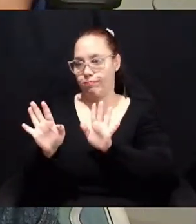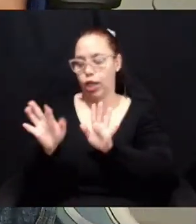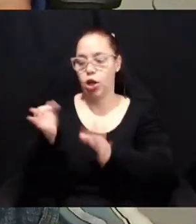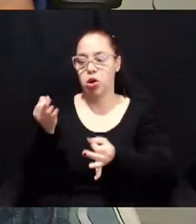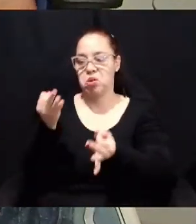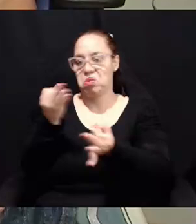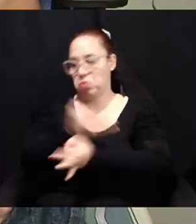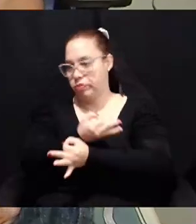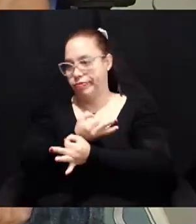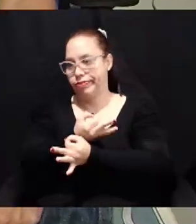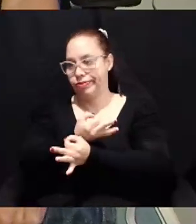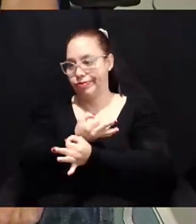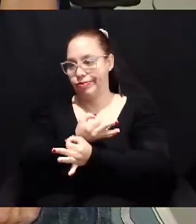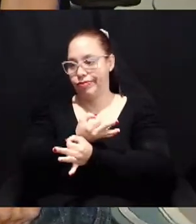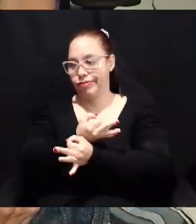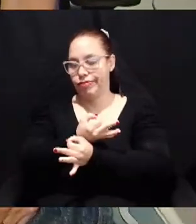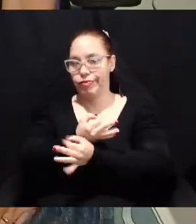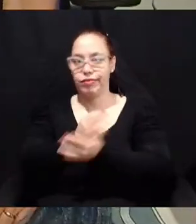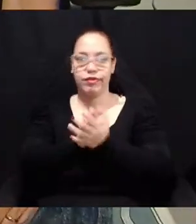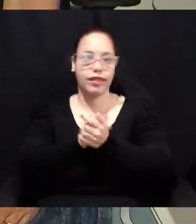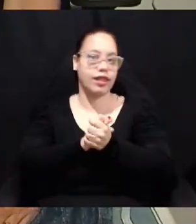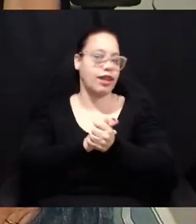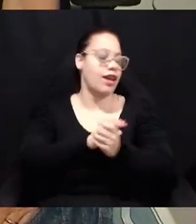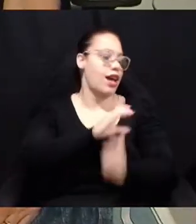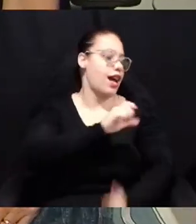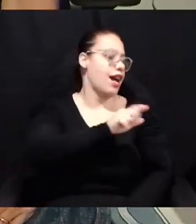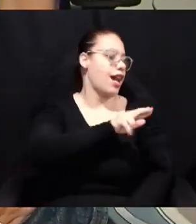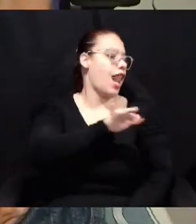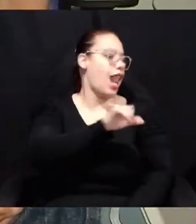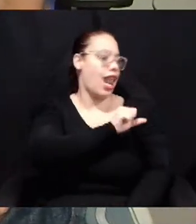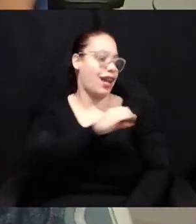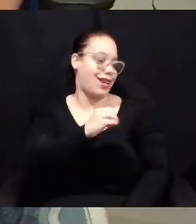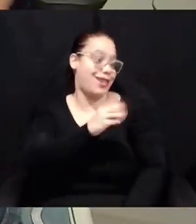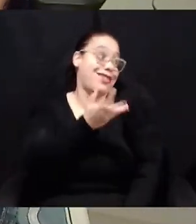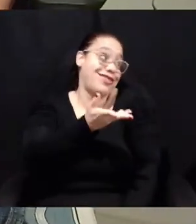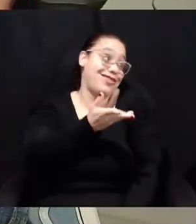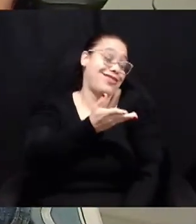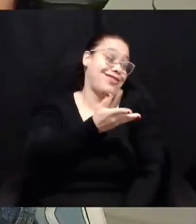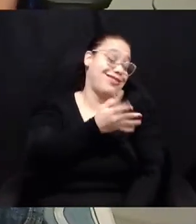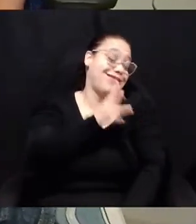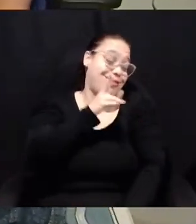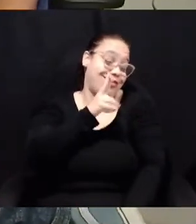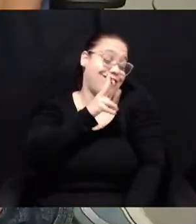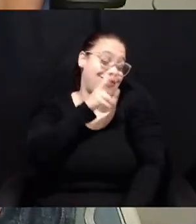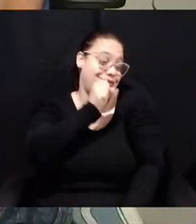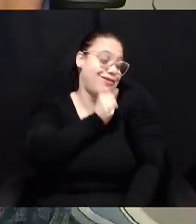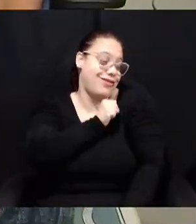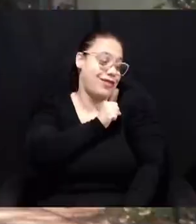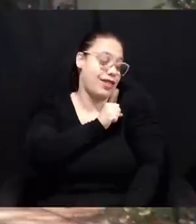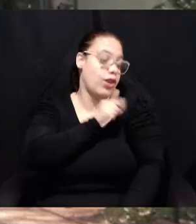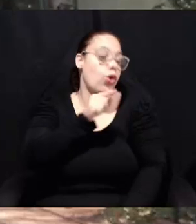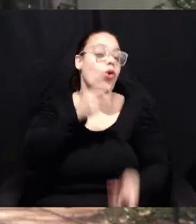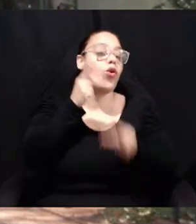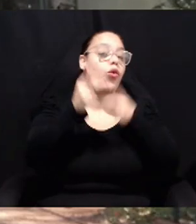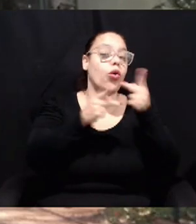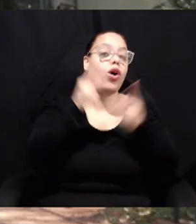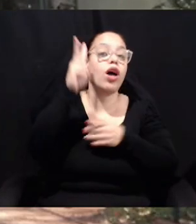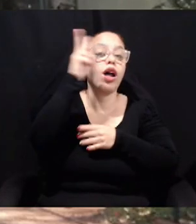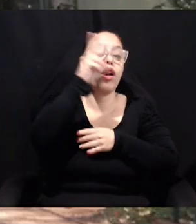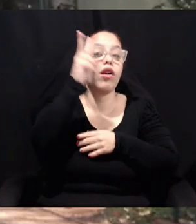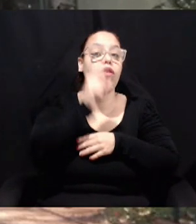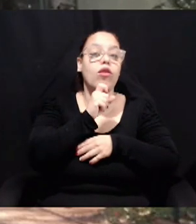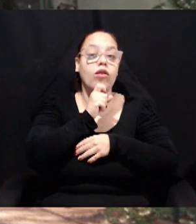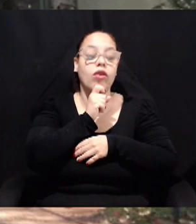em quadrinhos. O que a gente chamaria de clássico, né? Isso, muito forte, inclusive. E você falou, eu lembro que a gente teve até